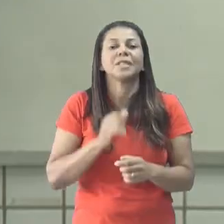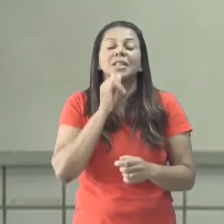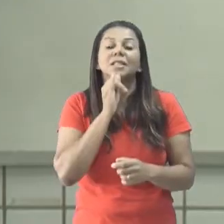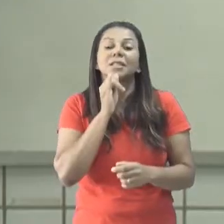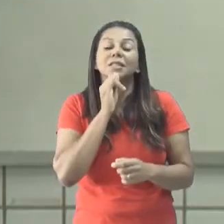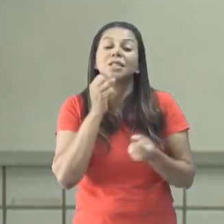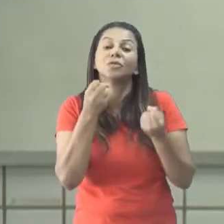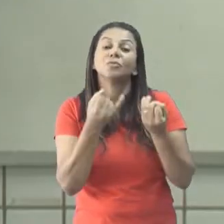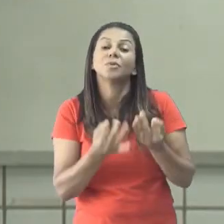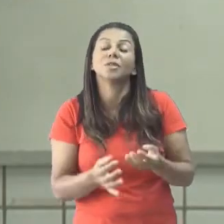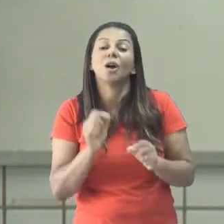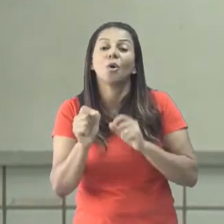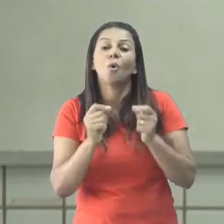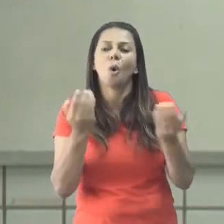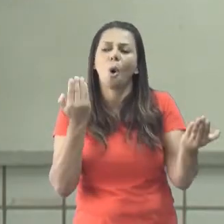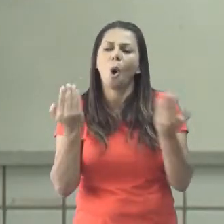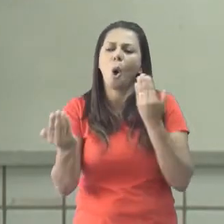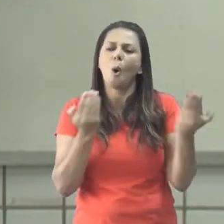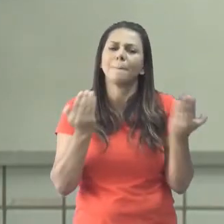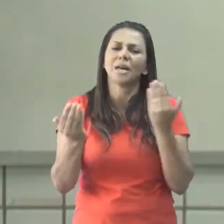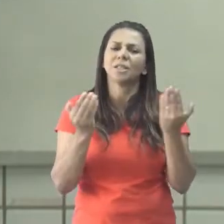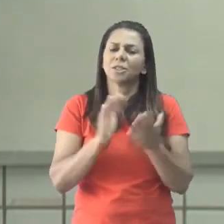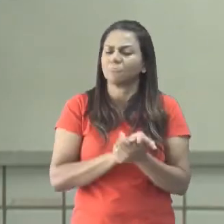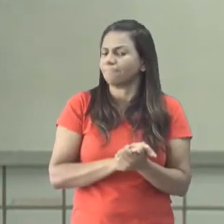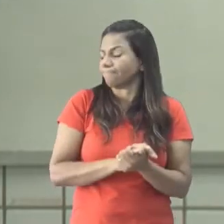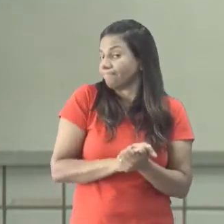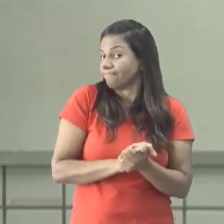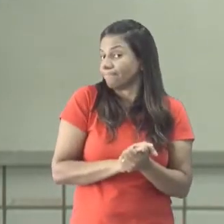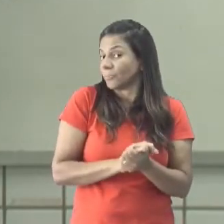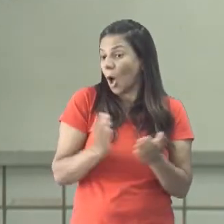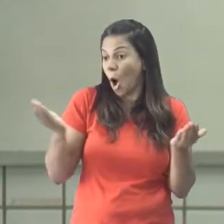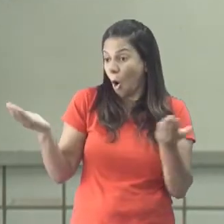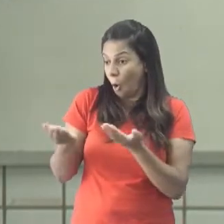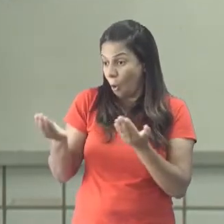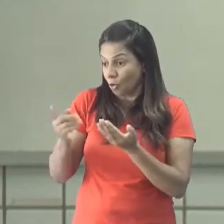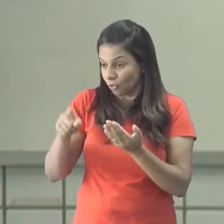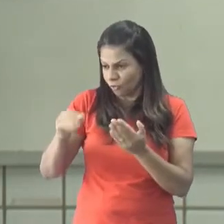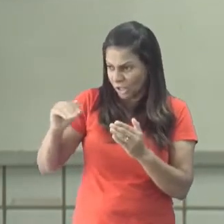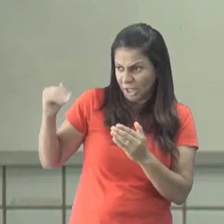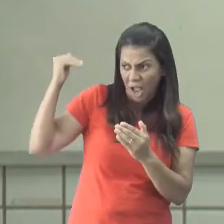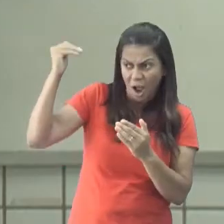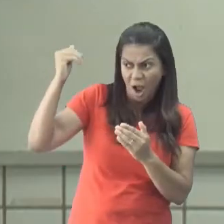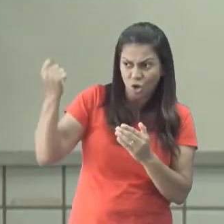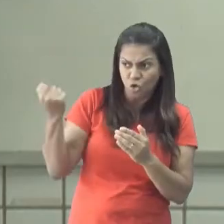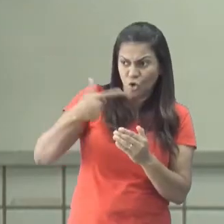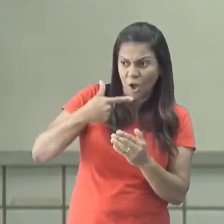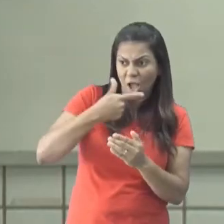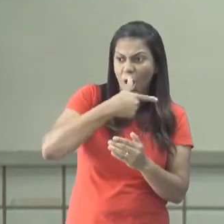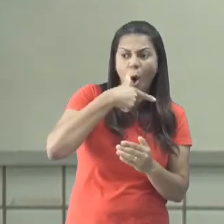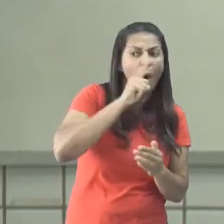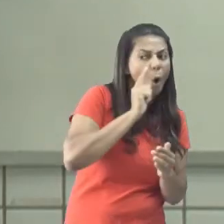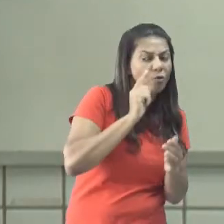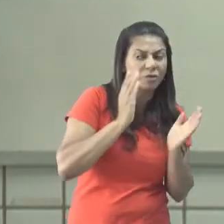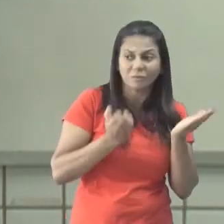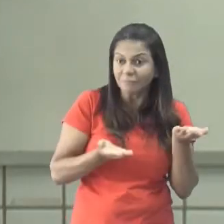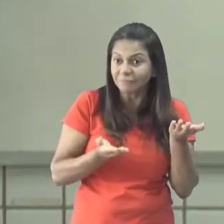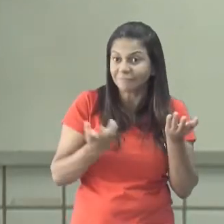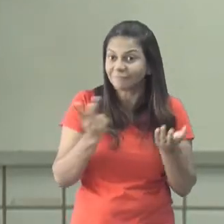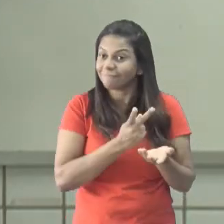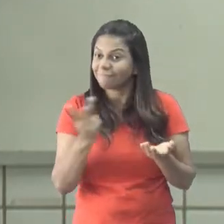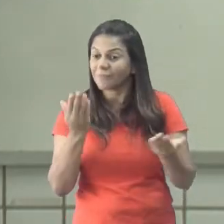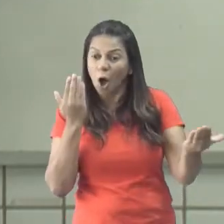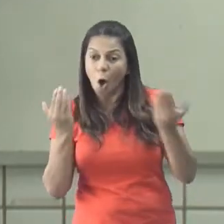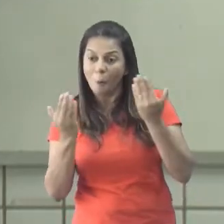for fazer uma comparação. Hoje você está mais alta do que ontem. Eu estou comparando, mais com